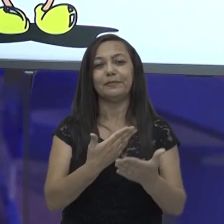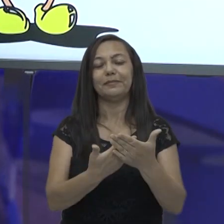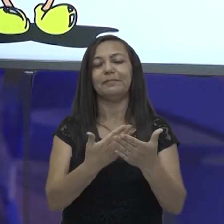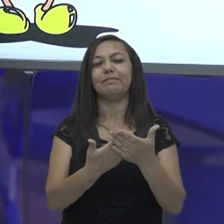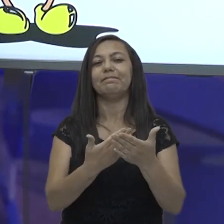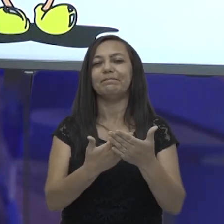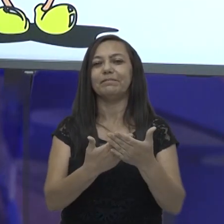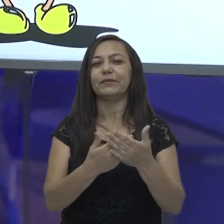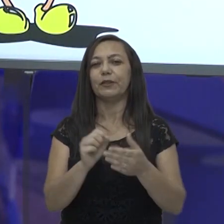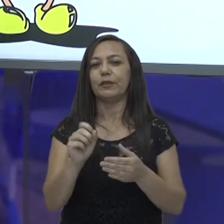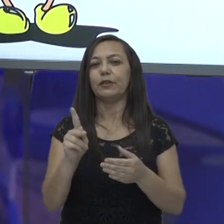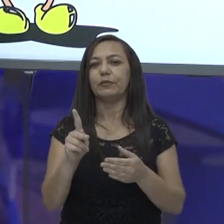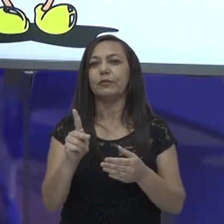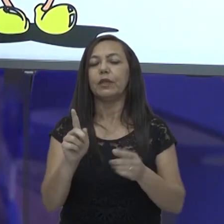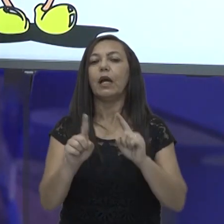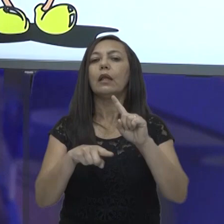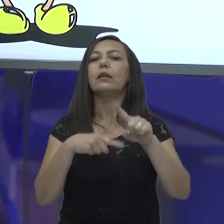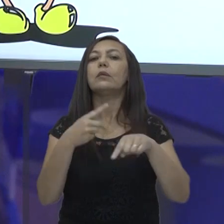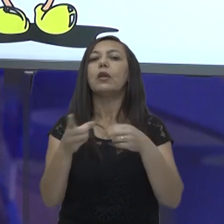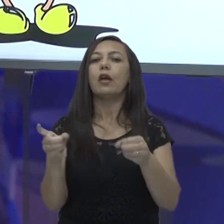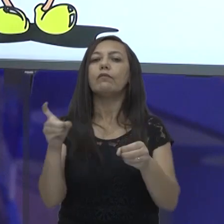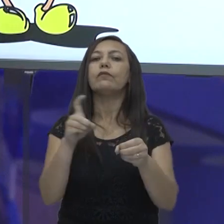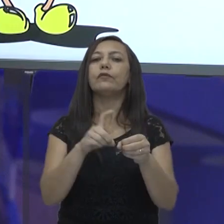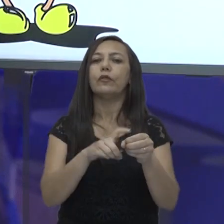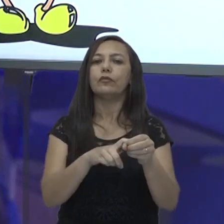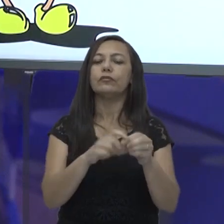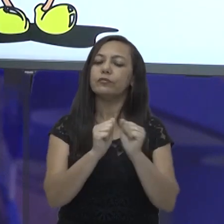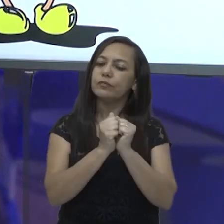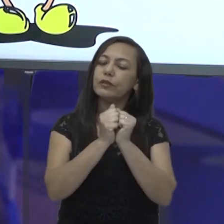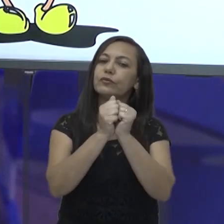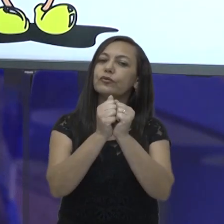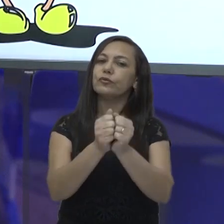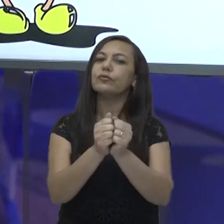de hoje, tá bom? Depois voltaremos aí com mais força,